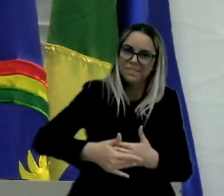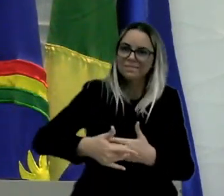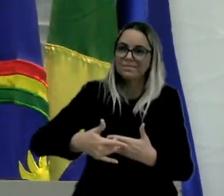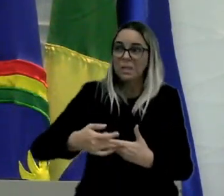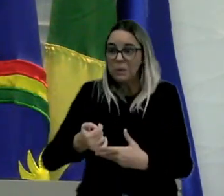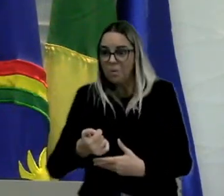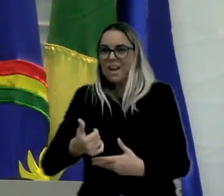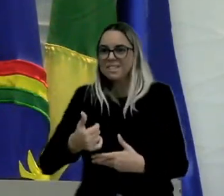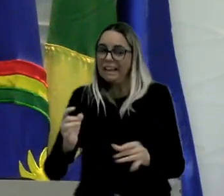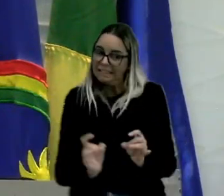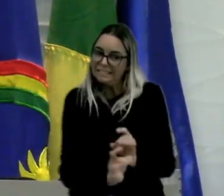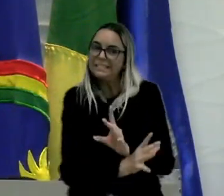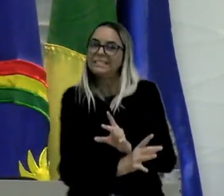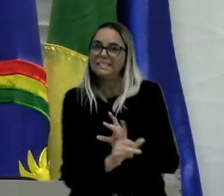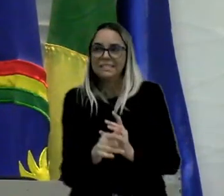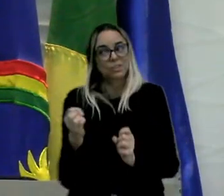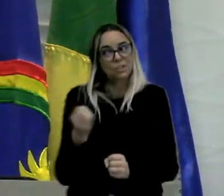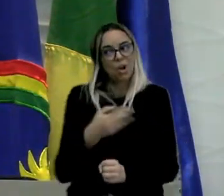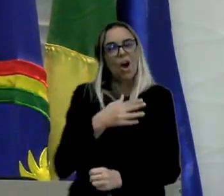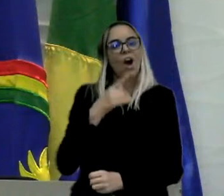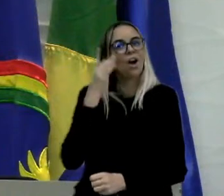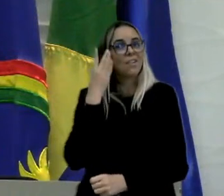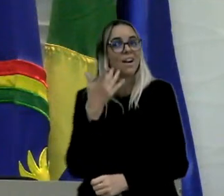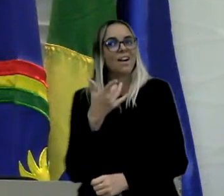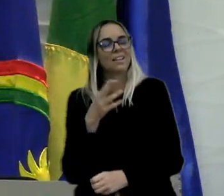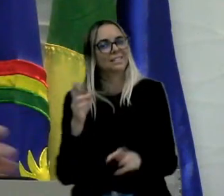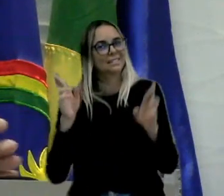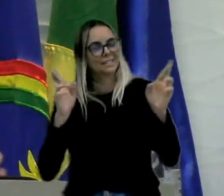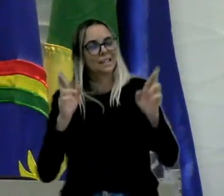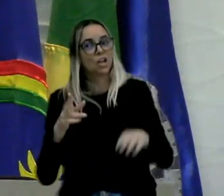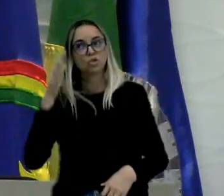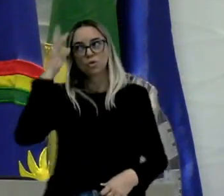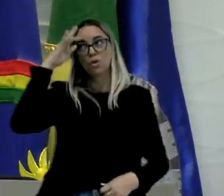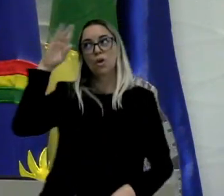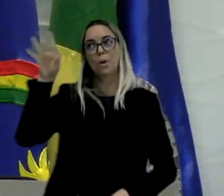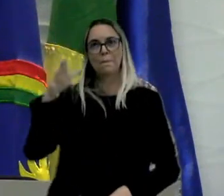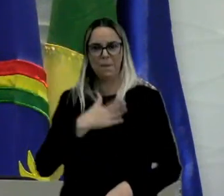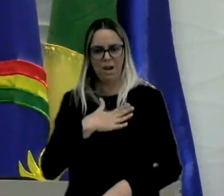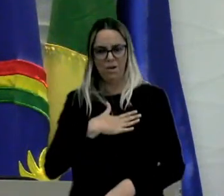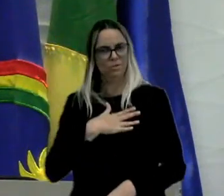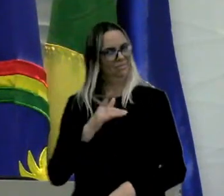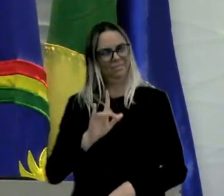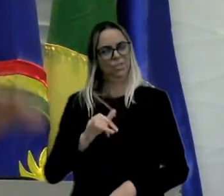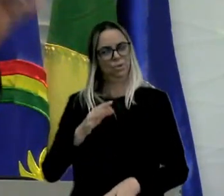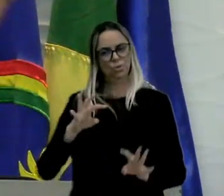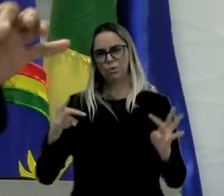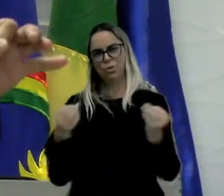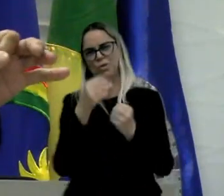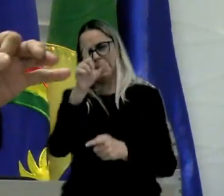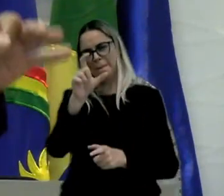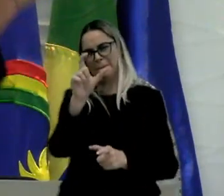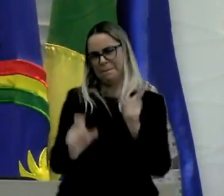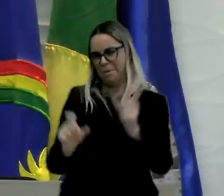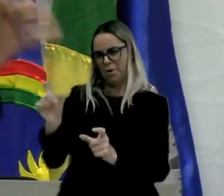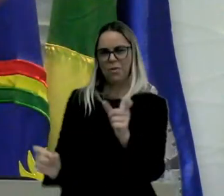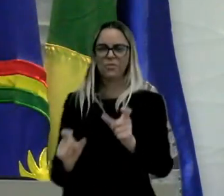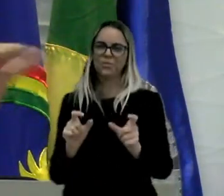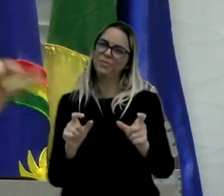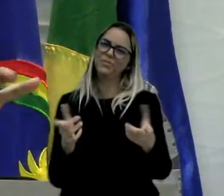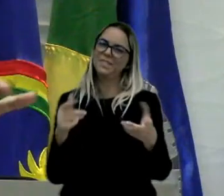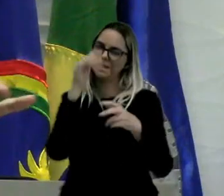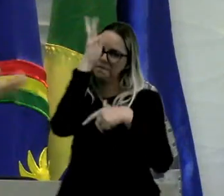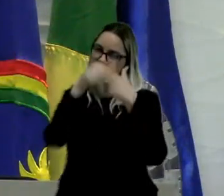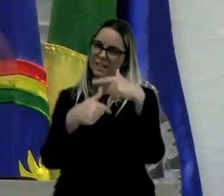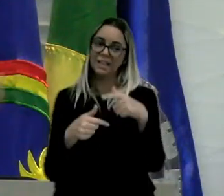logo nós vamos ter novidade que é meu sonho não só meu de todos nós somentes que esse Bloc cirúrgico seja